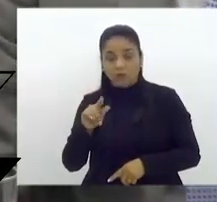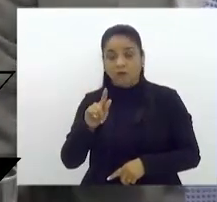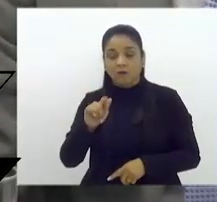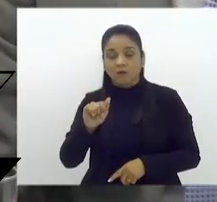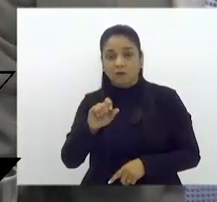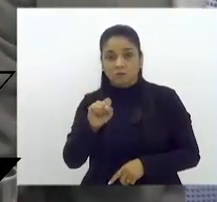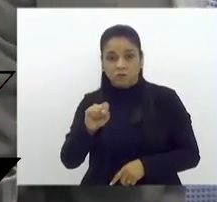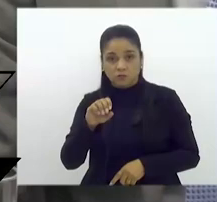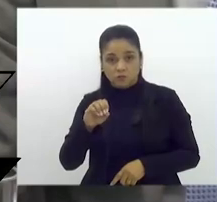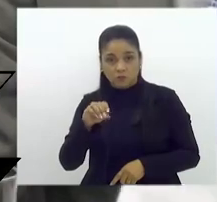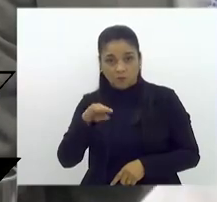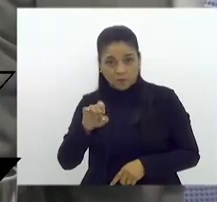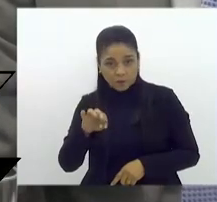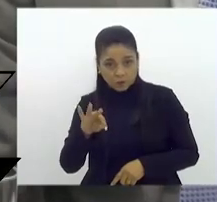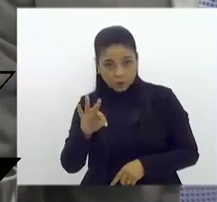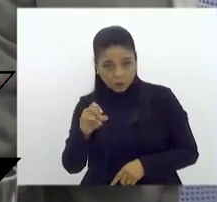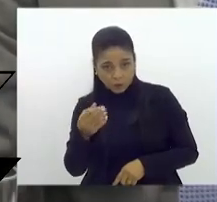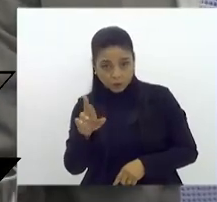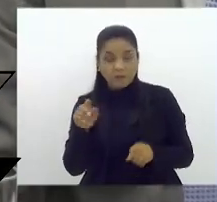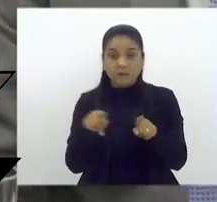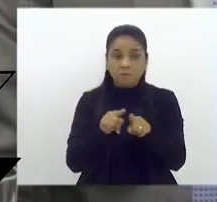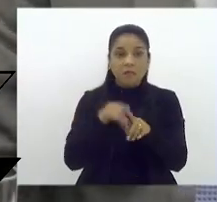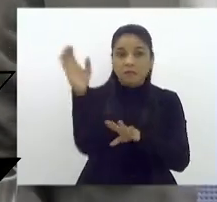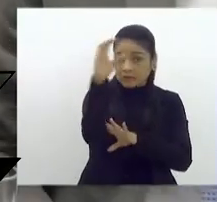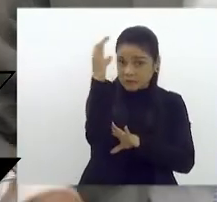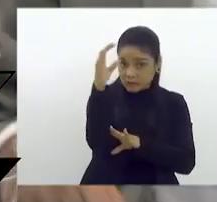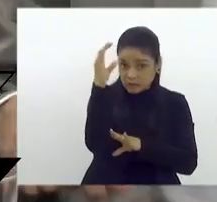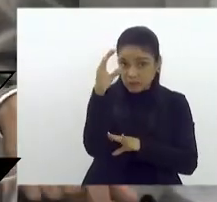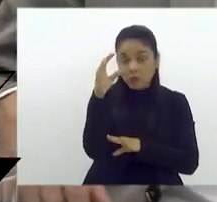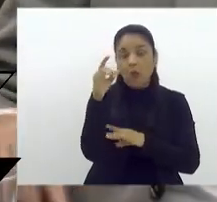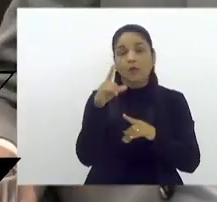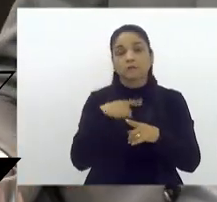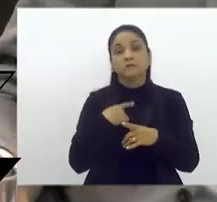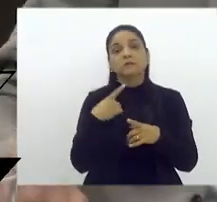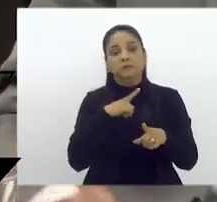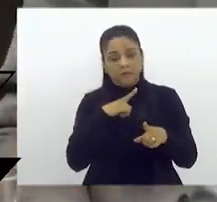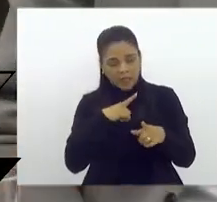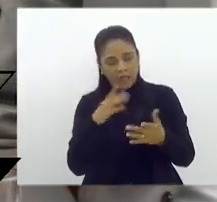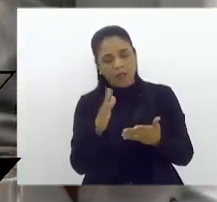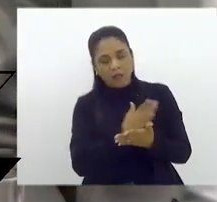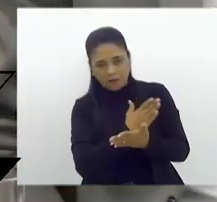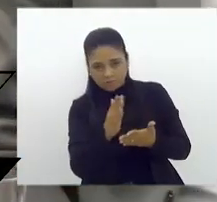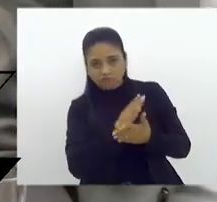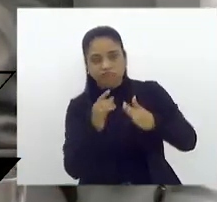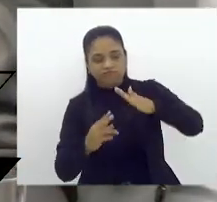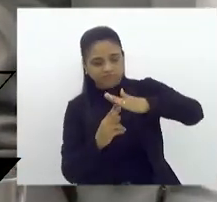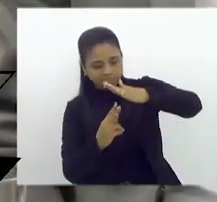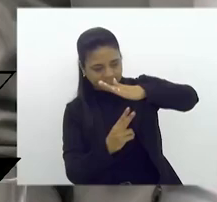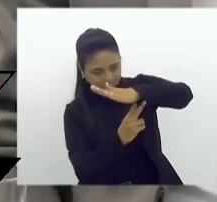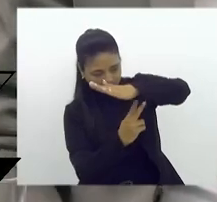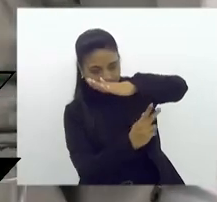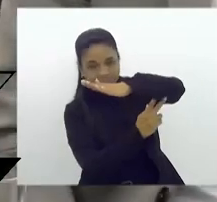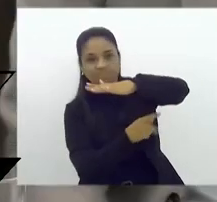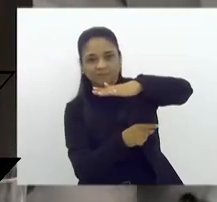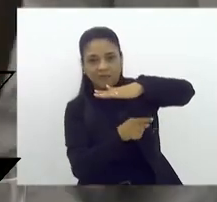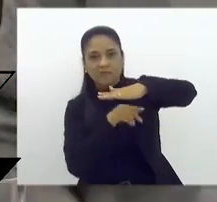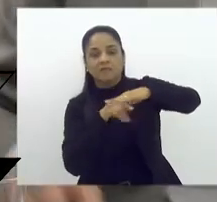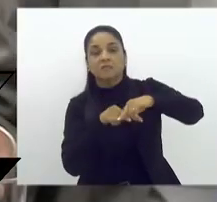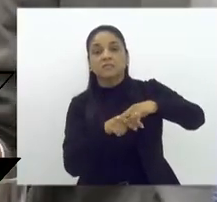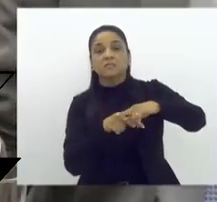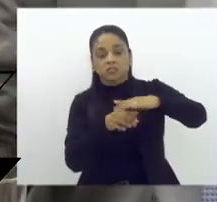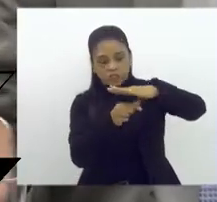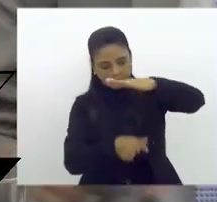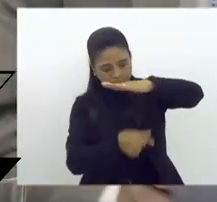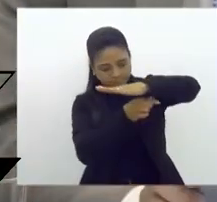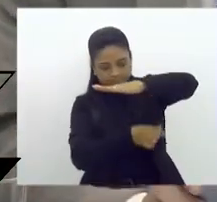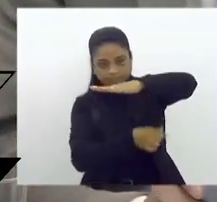em vista que em Niterói boa parte dessas obras já sumiram das colunas da Ponte Rio-Niterói, mas com certeza as colunas existentes